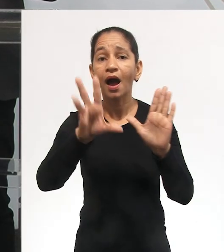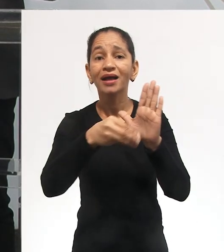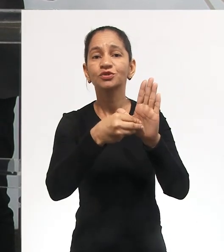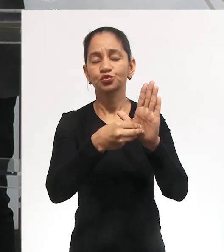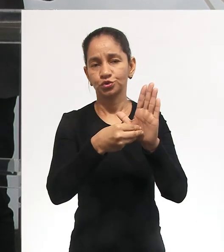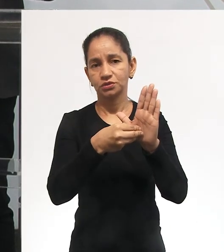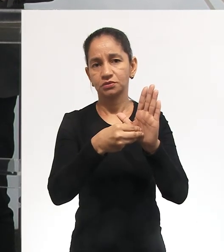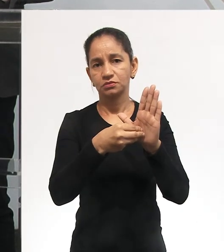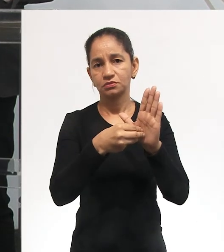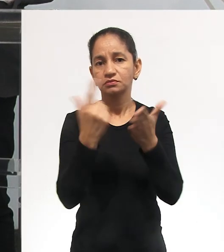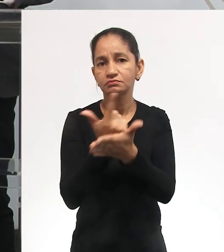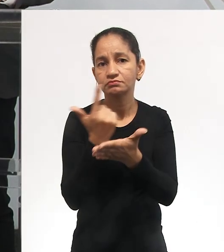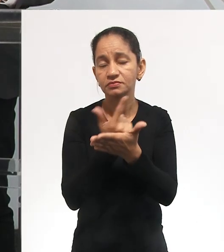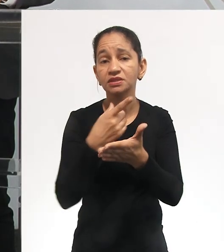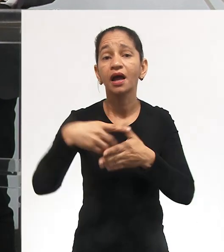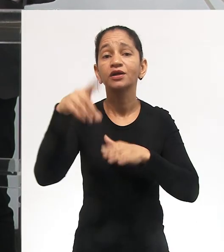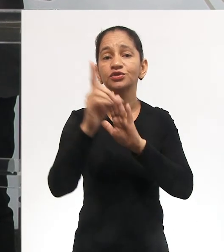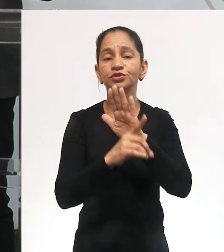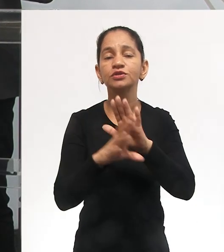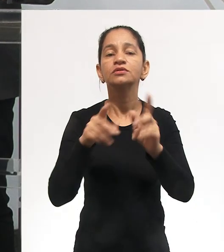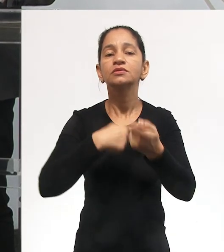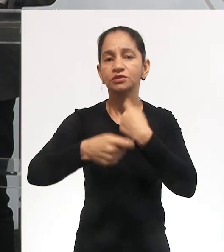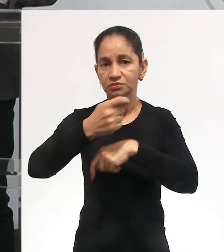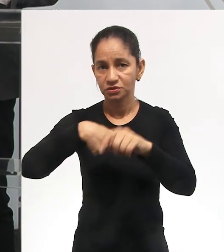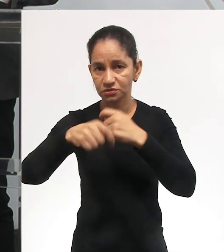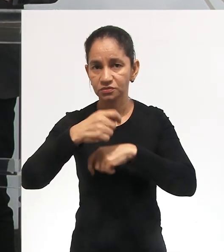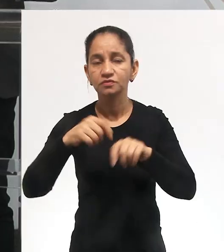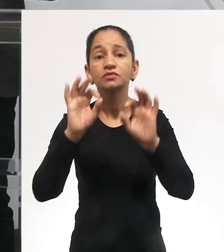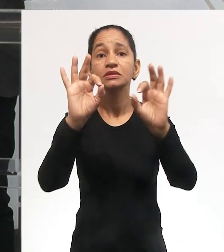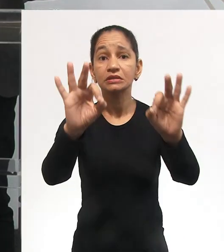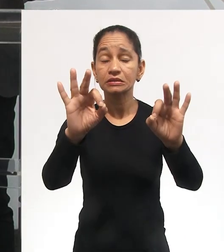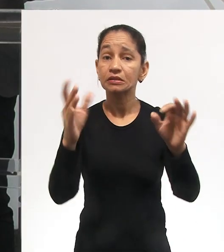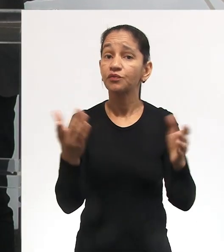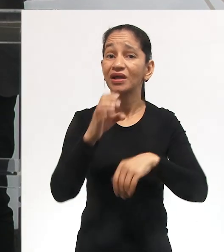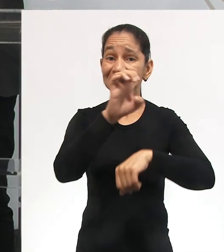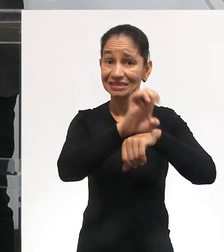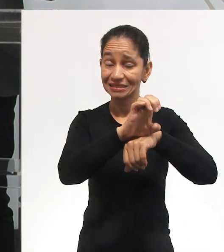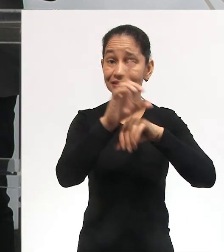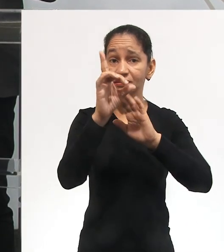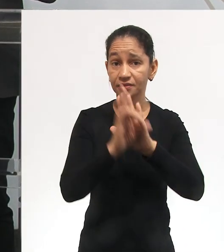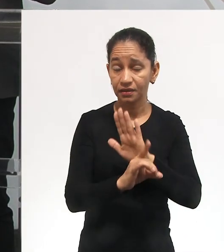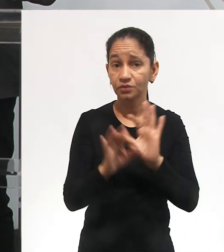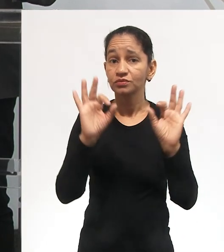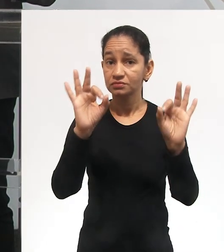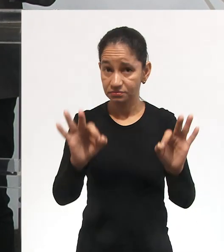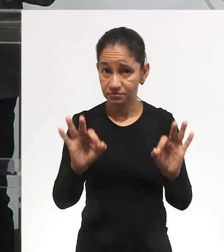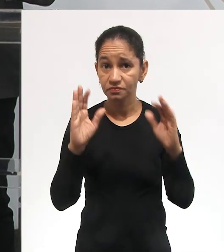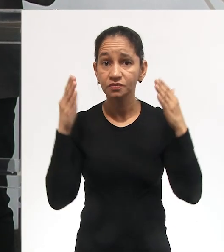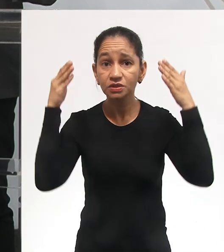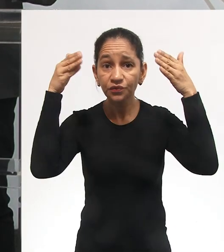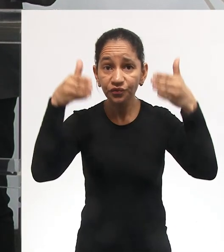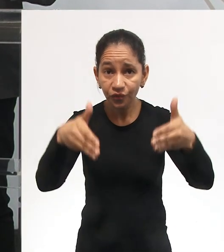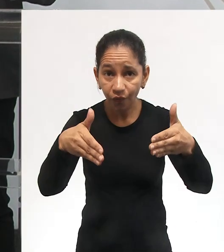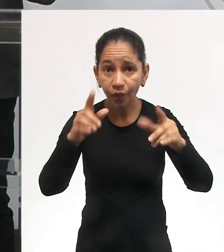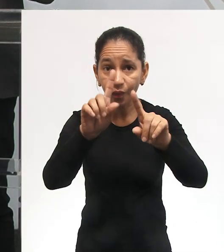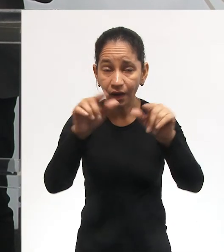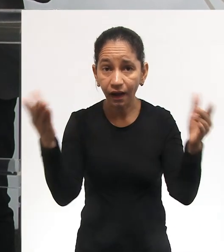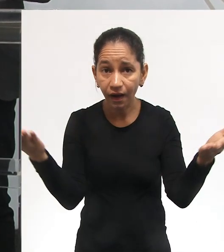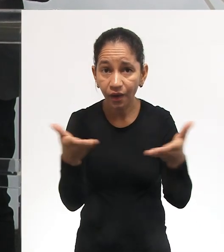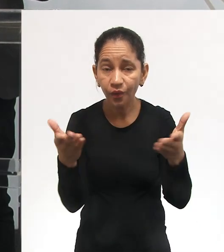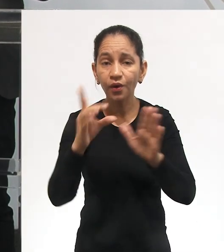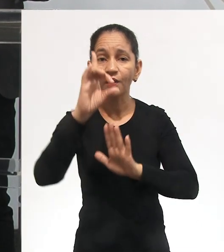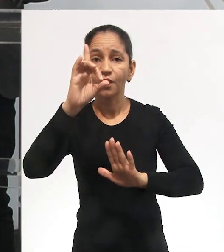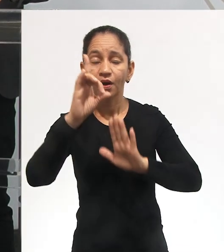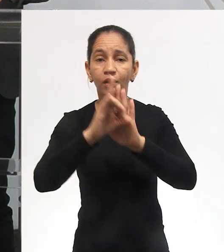adicional, que é de direito administrativo. Né? Nós estamos trabalhando com o direito do Estado, né? Um dos focos principais dentro desse contexto, né, é o